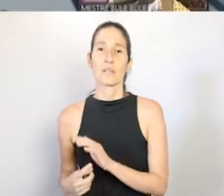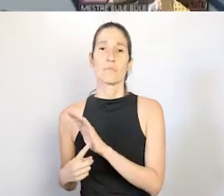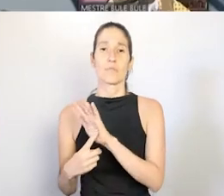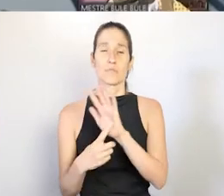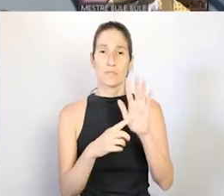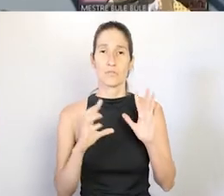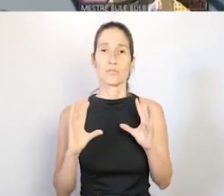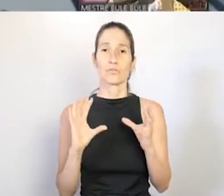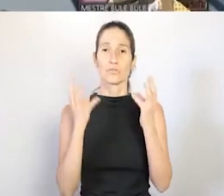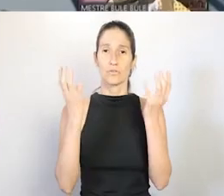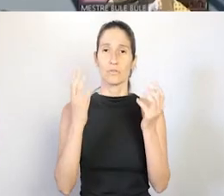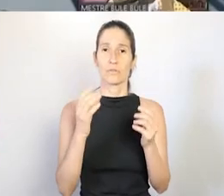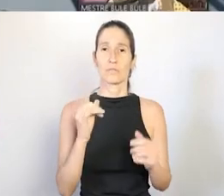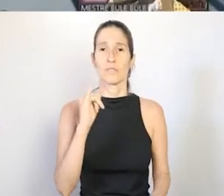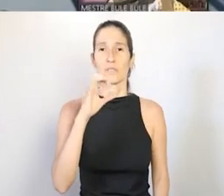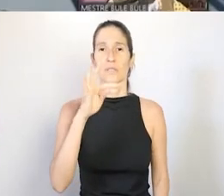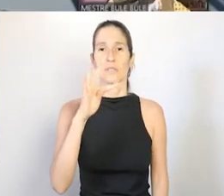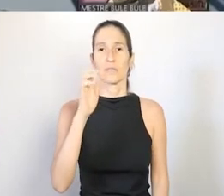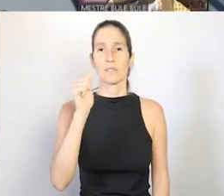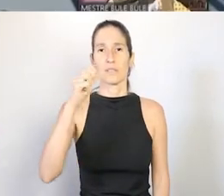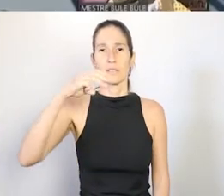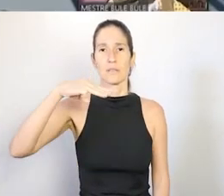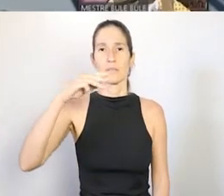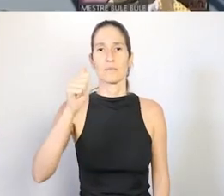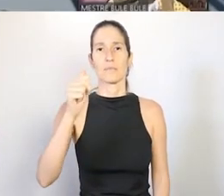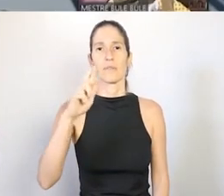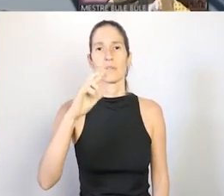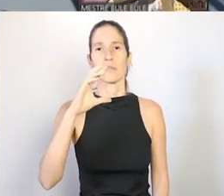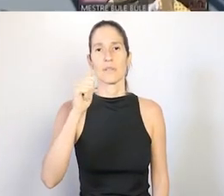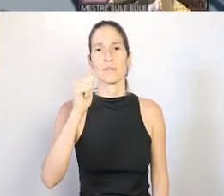Camaracá e sair para o exterior.